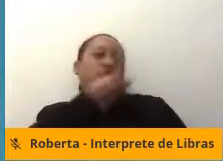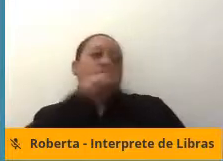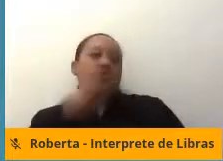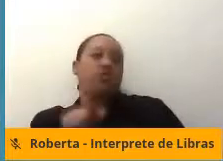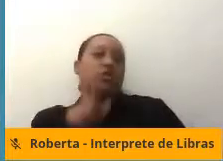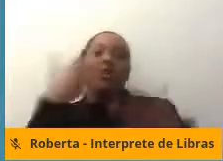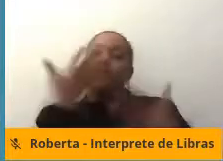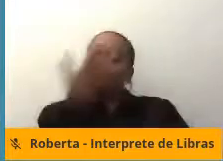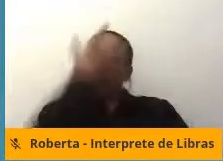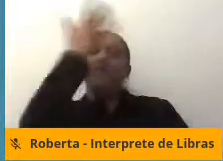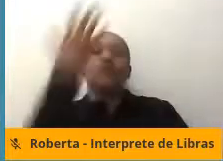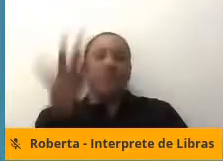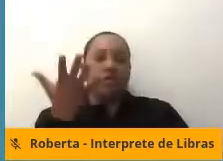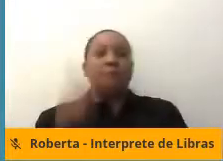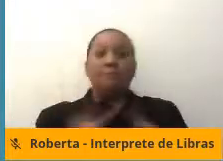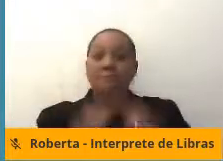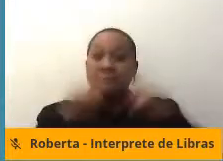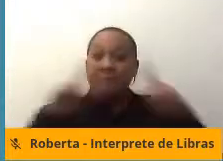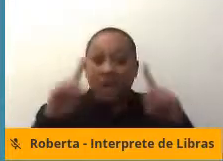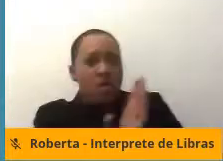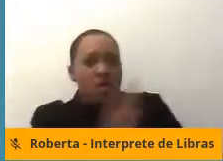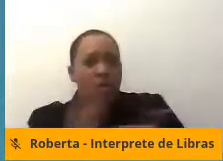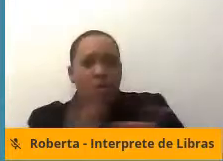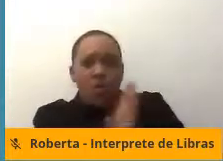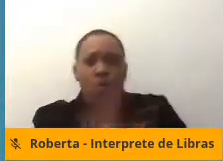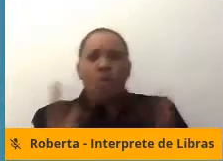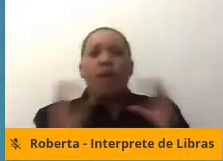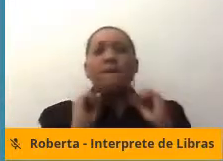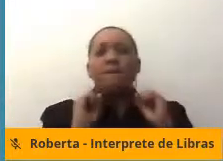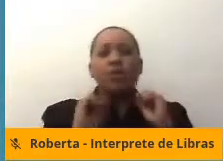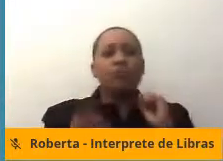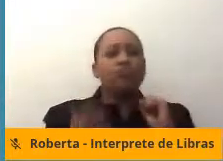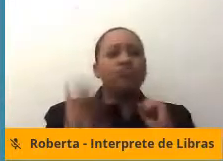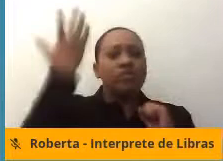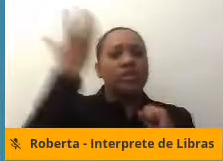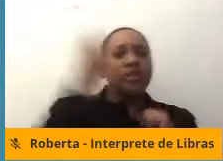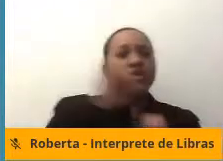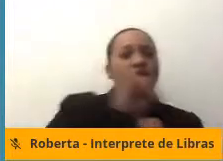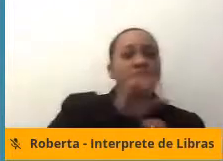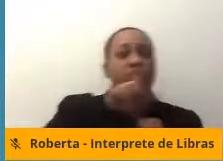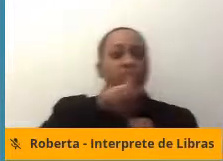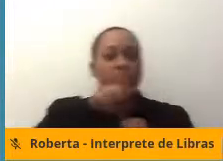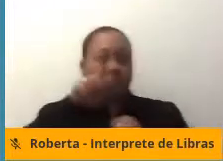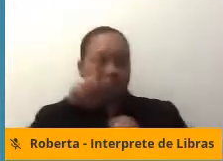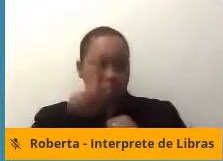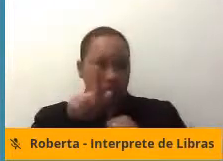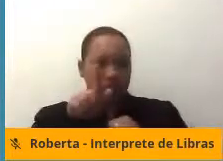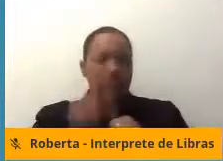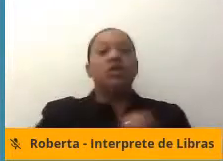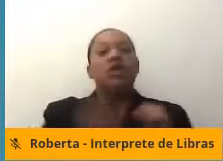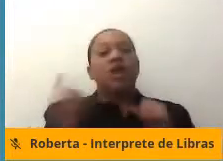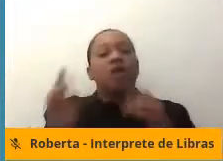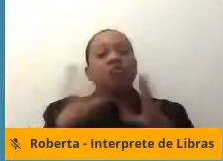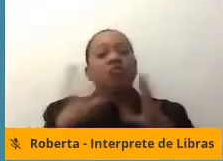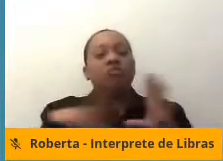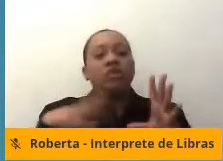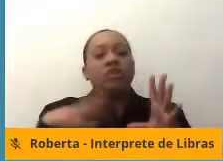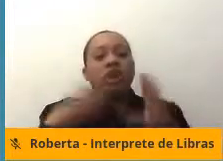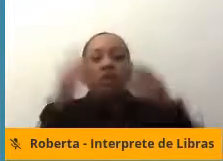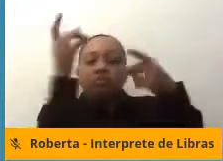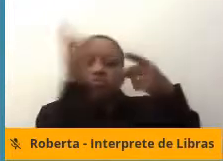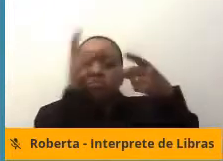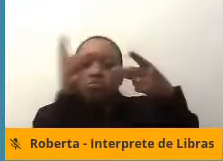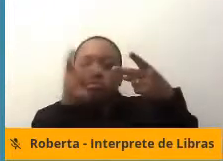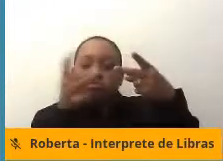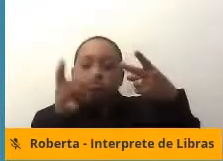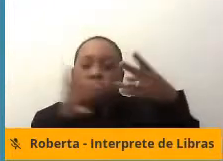em algumas situações, a gente vai ter IgG e resíduos de IgM. Eu acredito que depois a gente possa